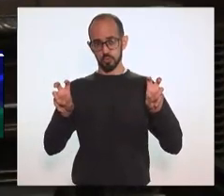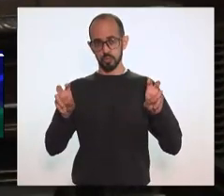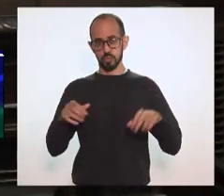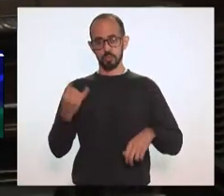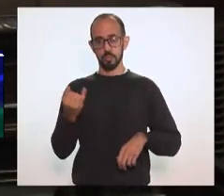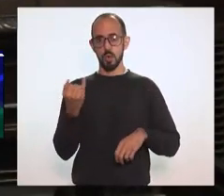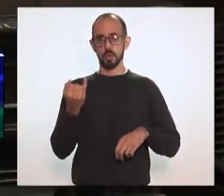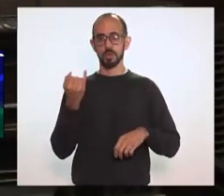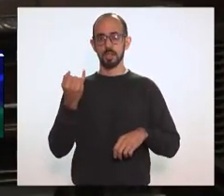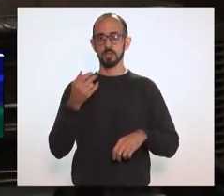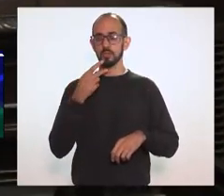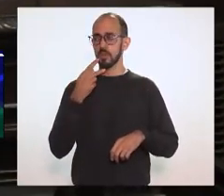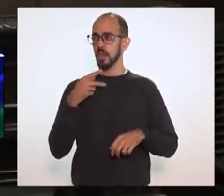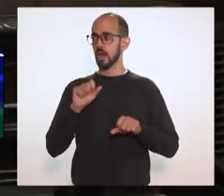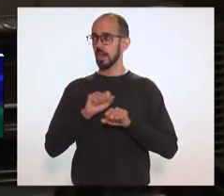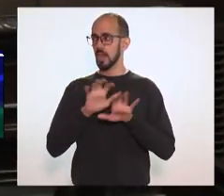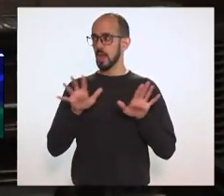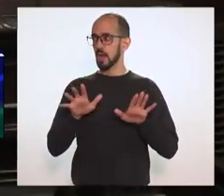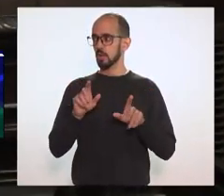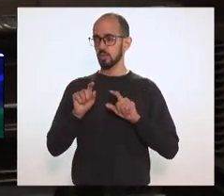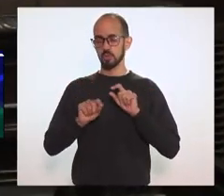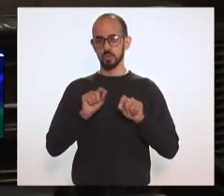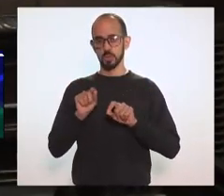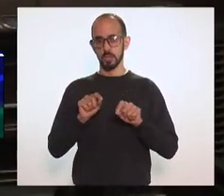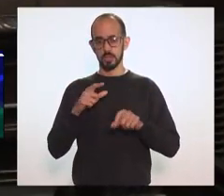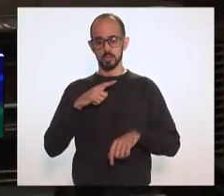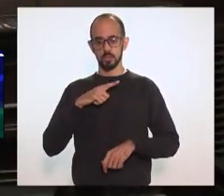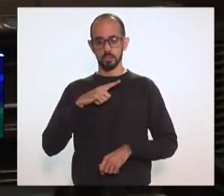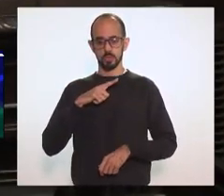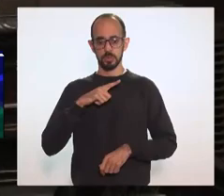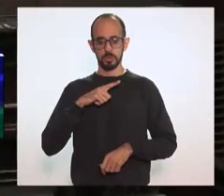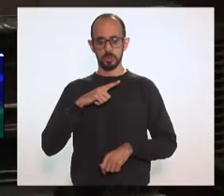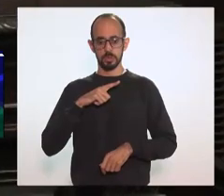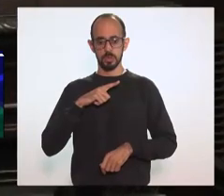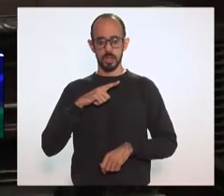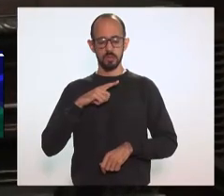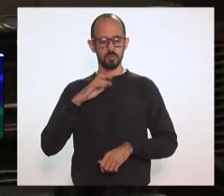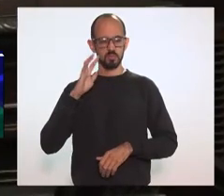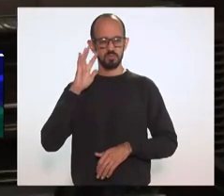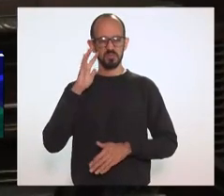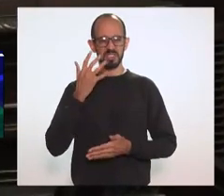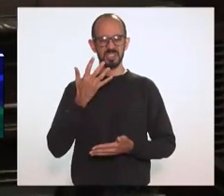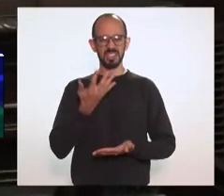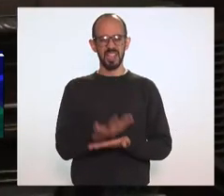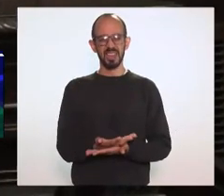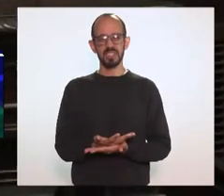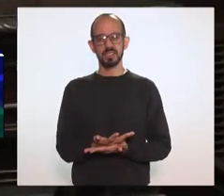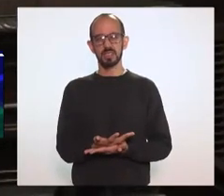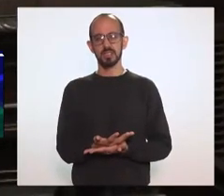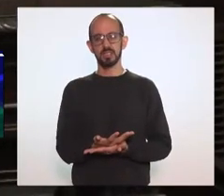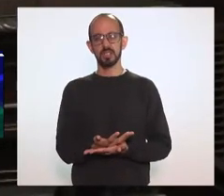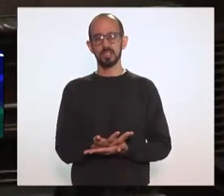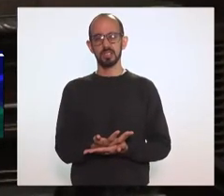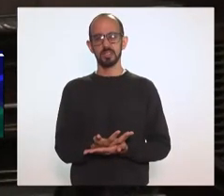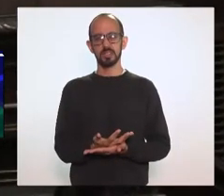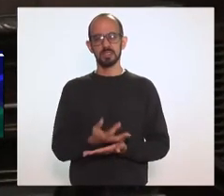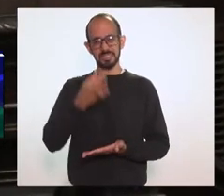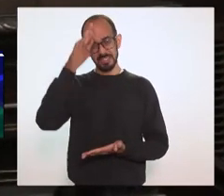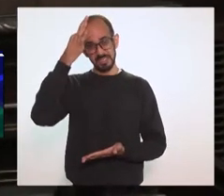deixar claro que eu tenho convicção que sou um dos mais